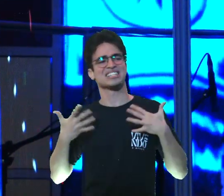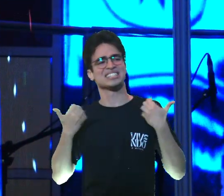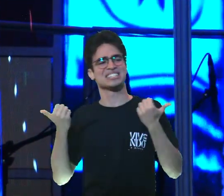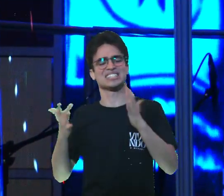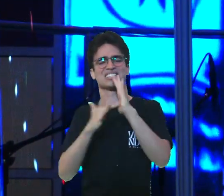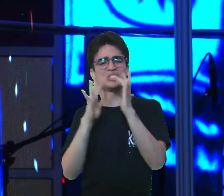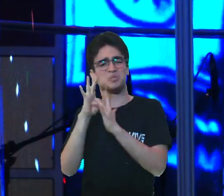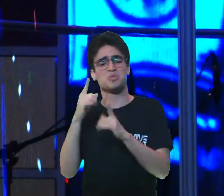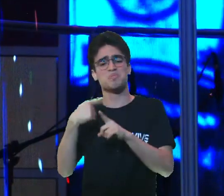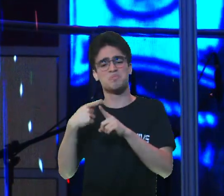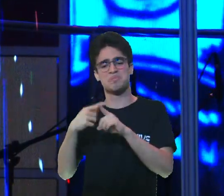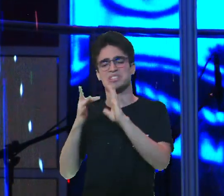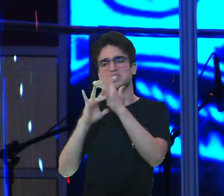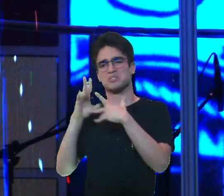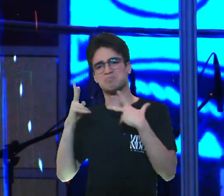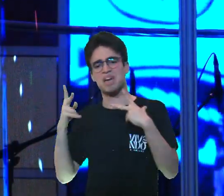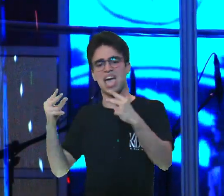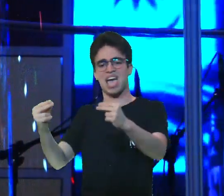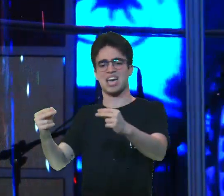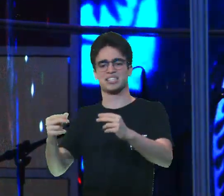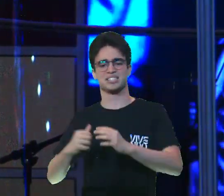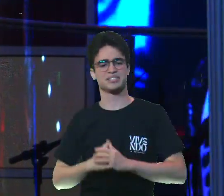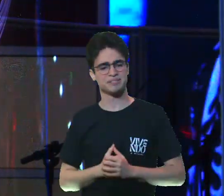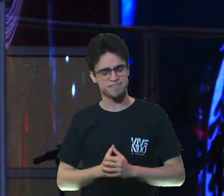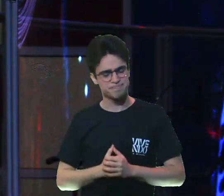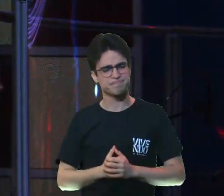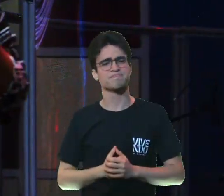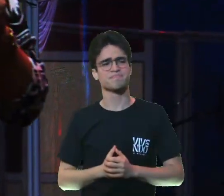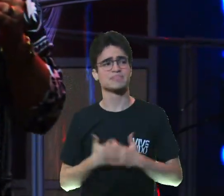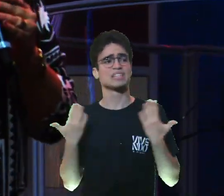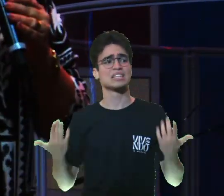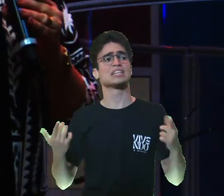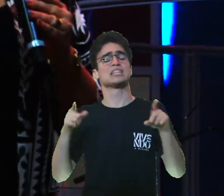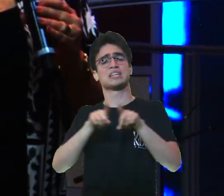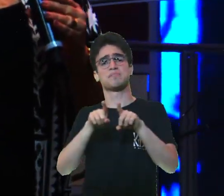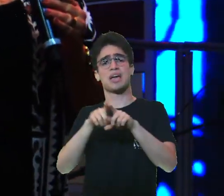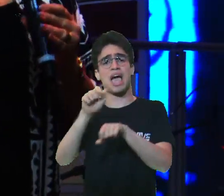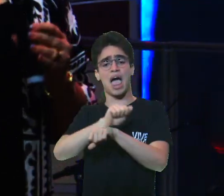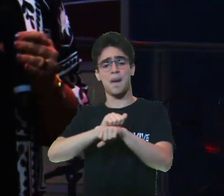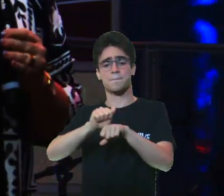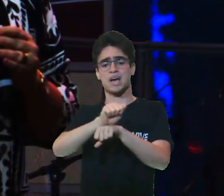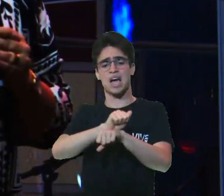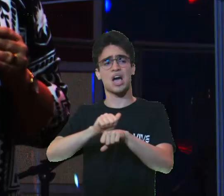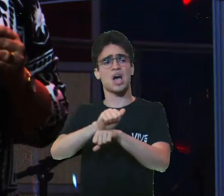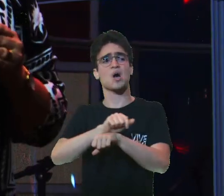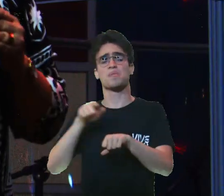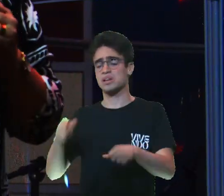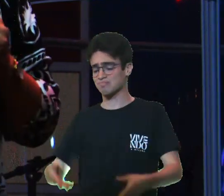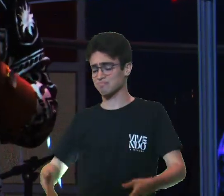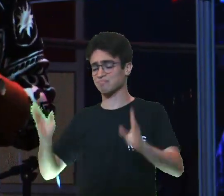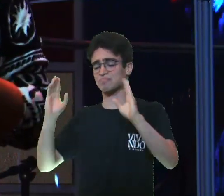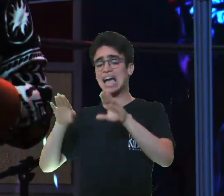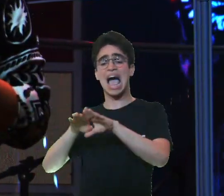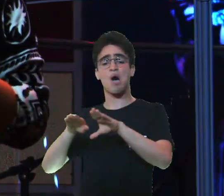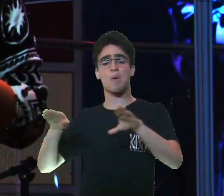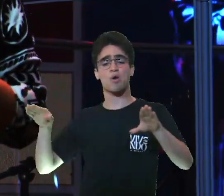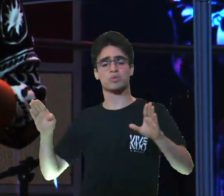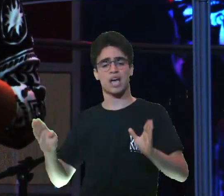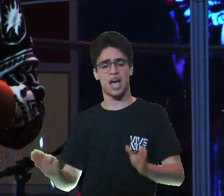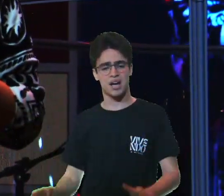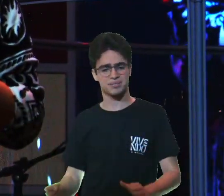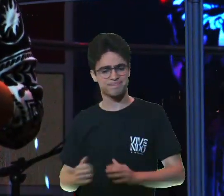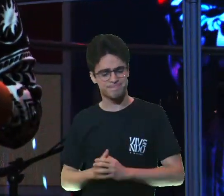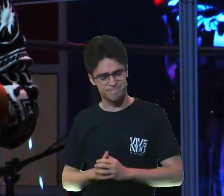disso. E por fim, Abraão levanta um altar. E sabe o que isso